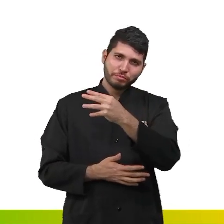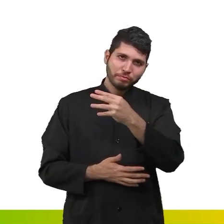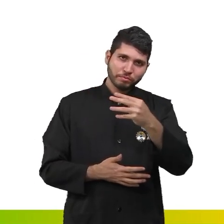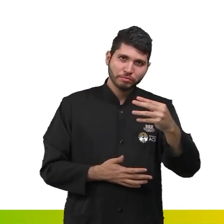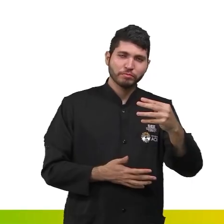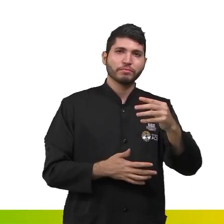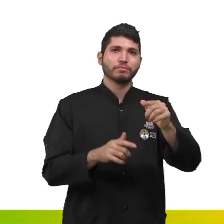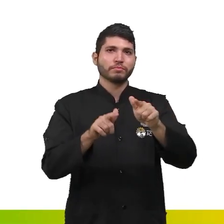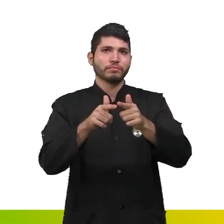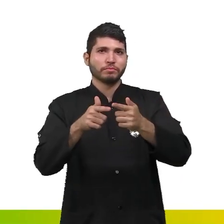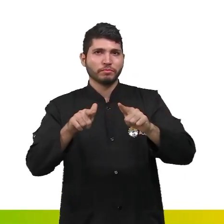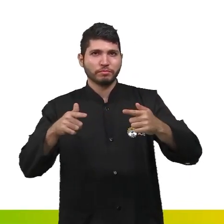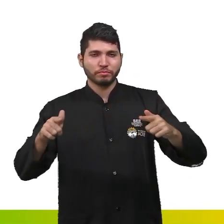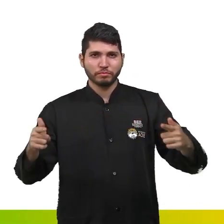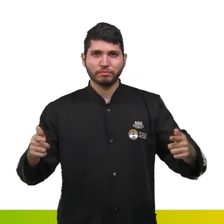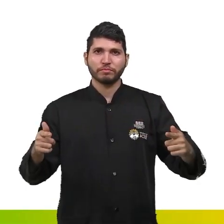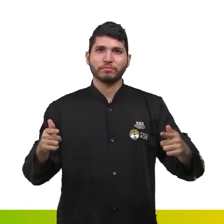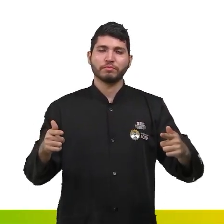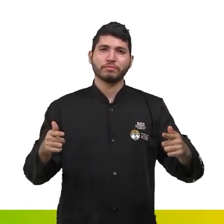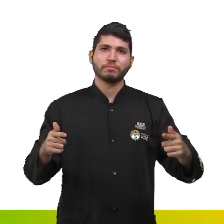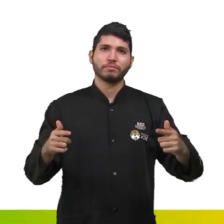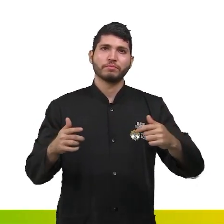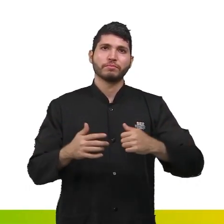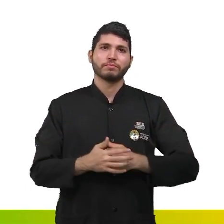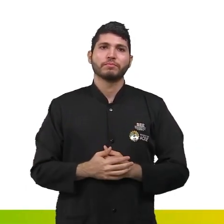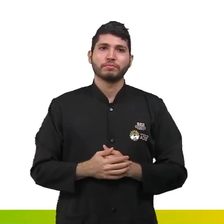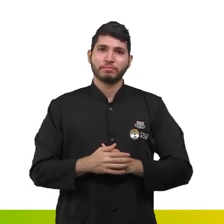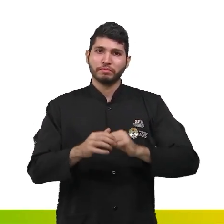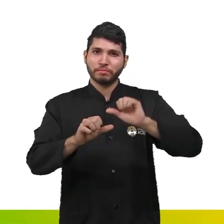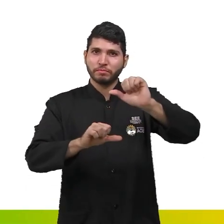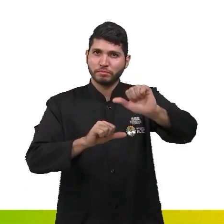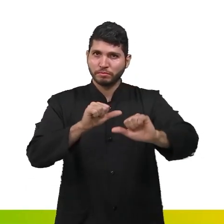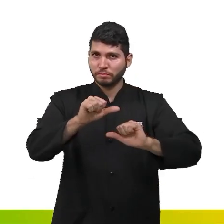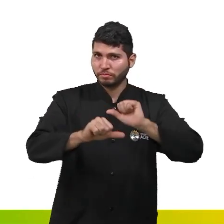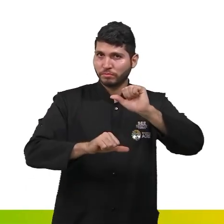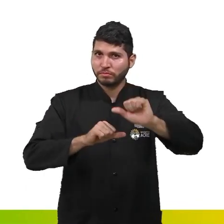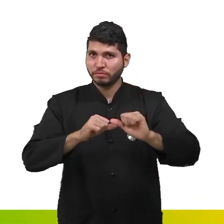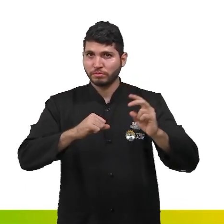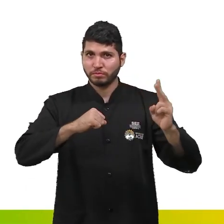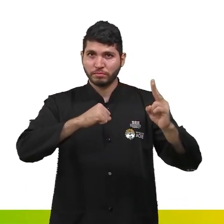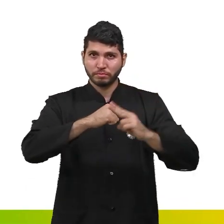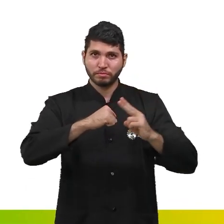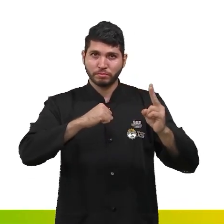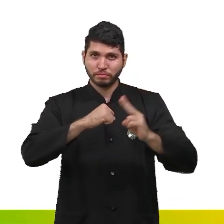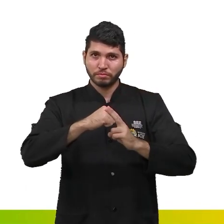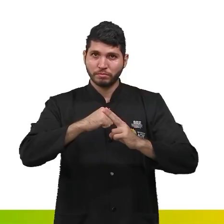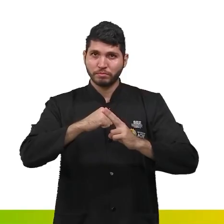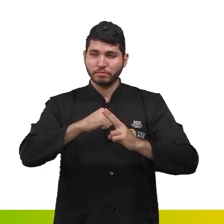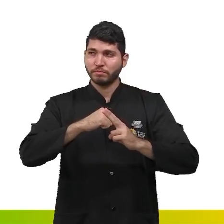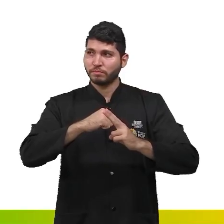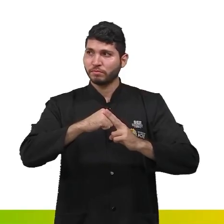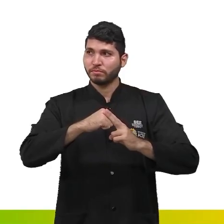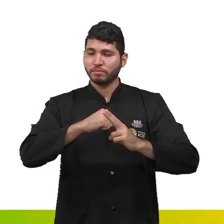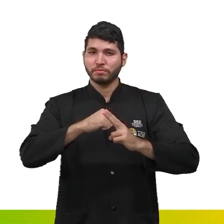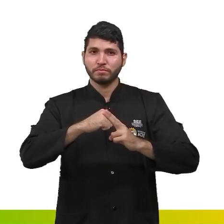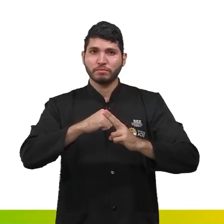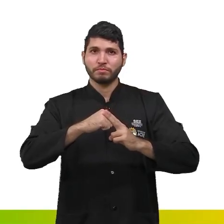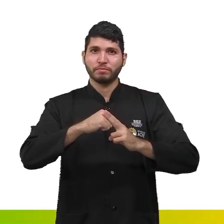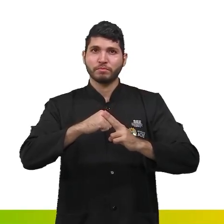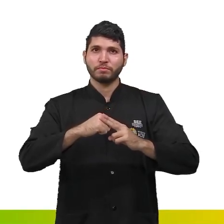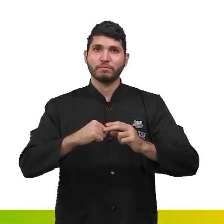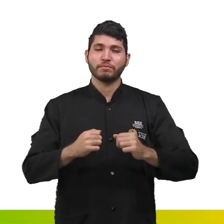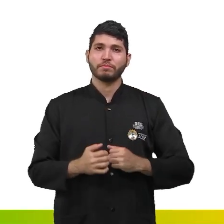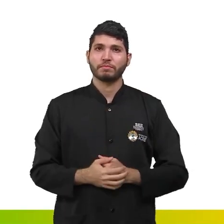gramatical, como fazemos para transformar os verbos aí em, ou transpor ele